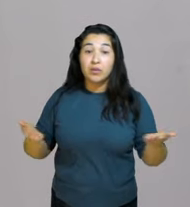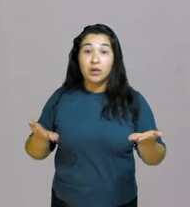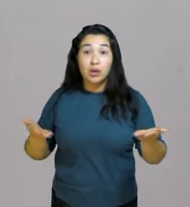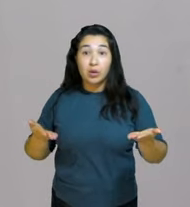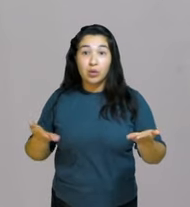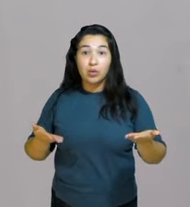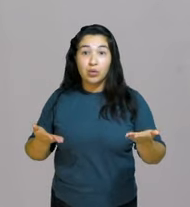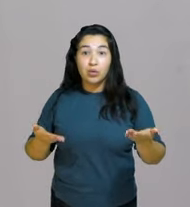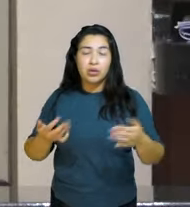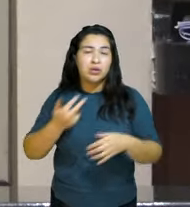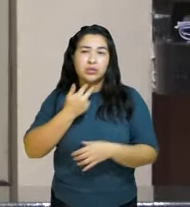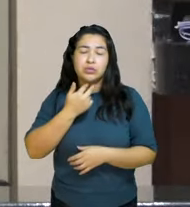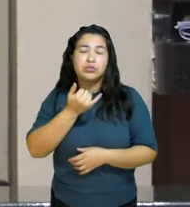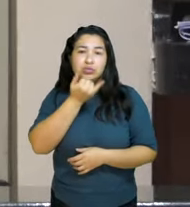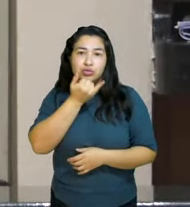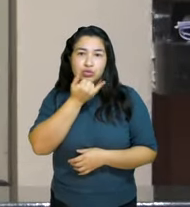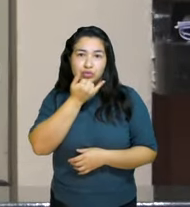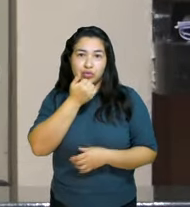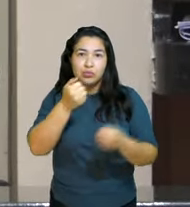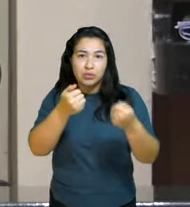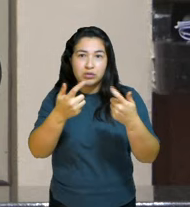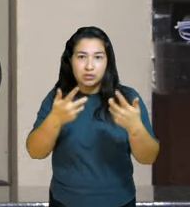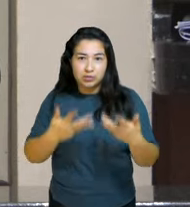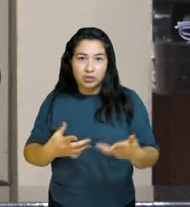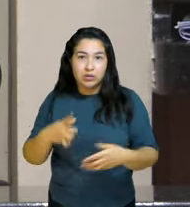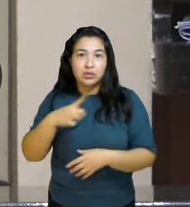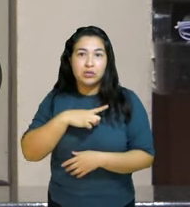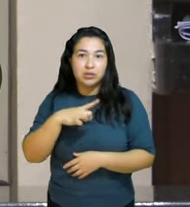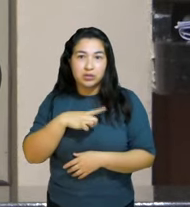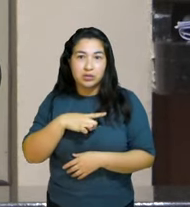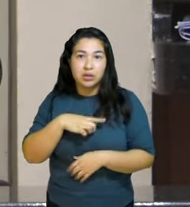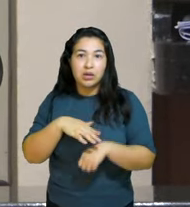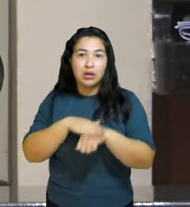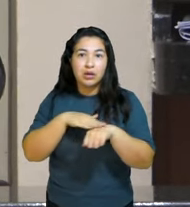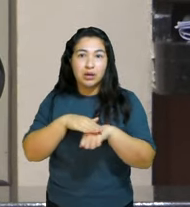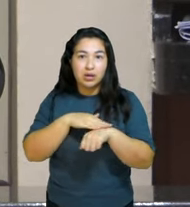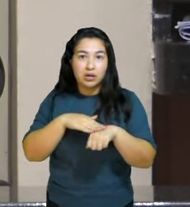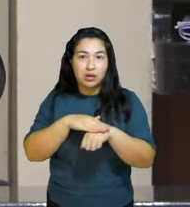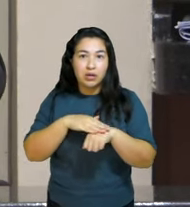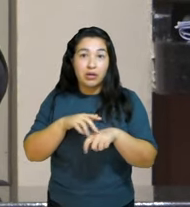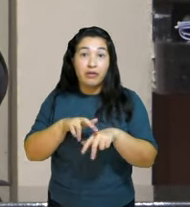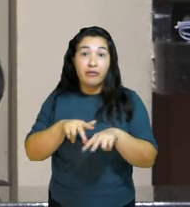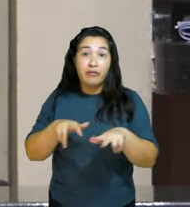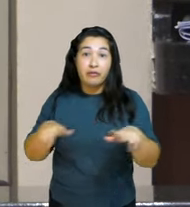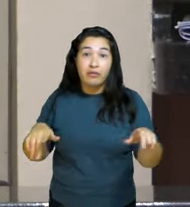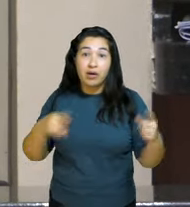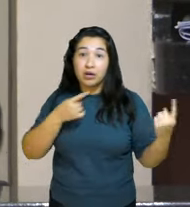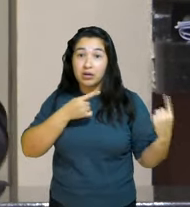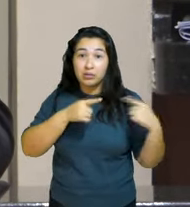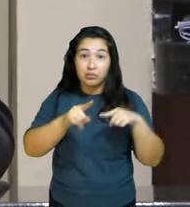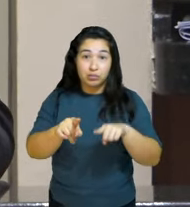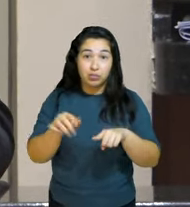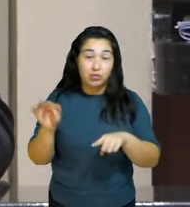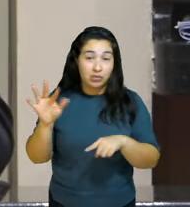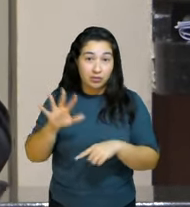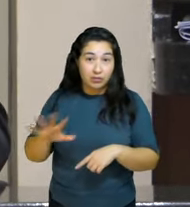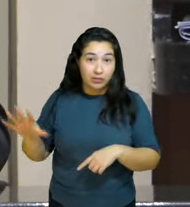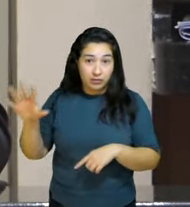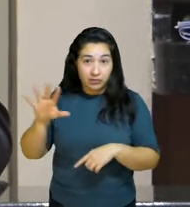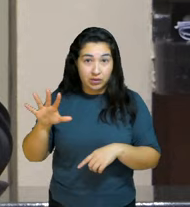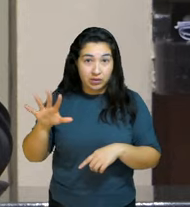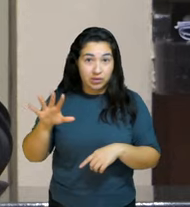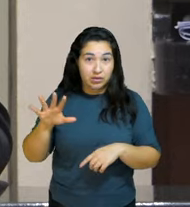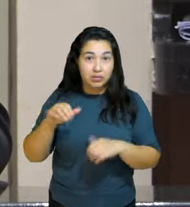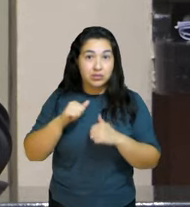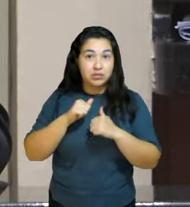a interrupção, nos últimos dias a gente teve fortes acusações com a Federação Catarinense de Atletismo,